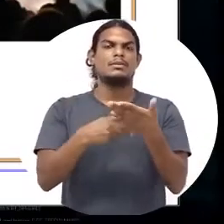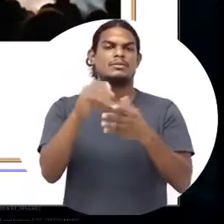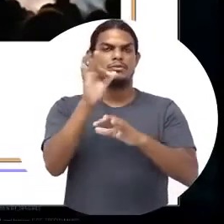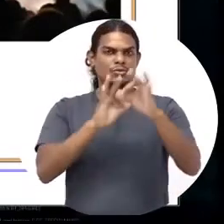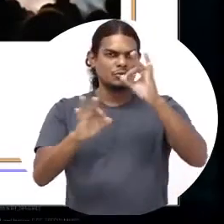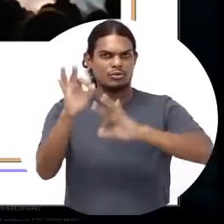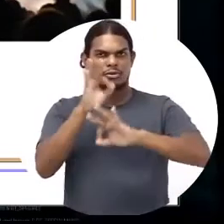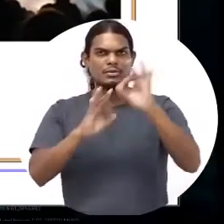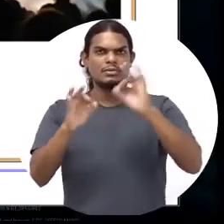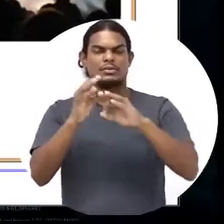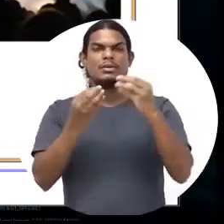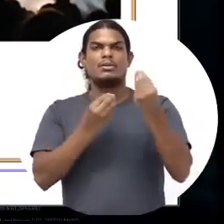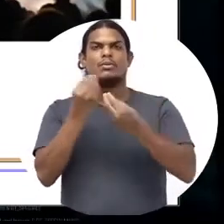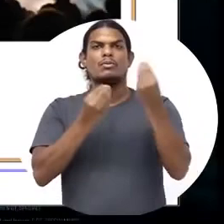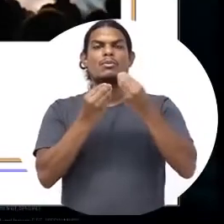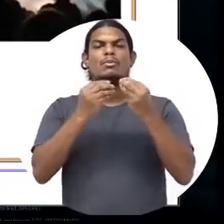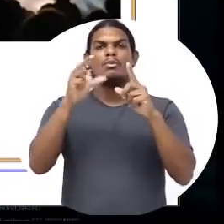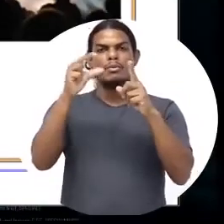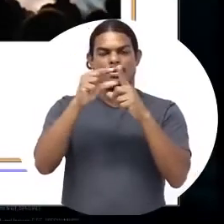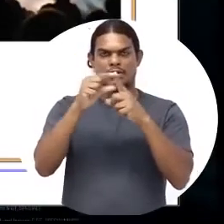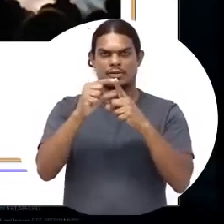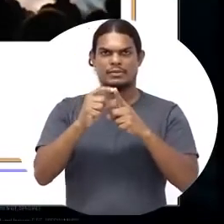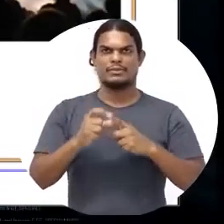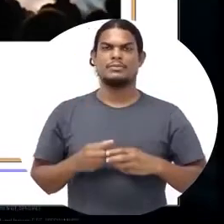fosse uma palavra.